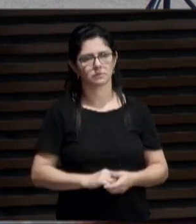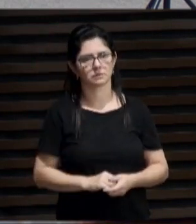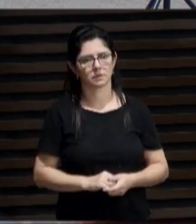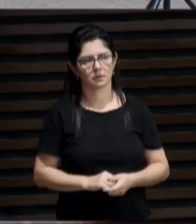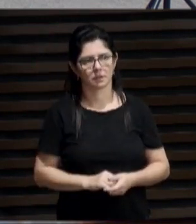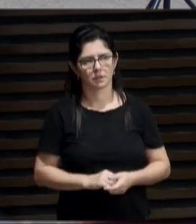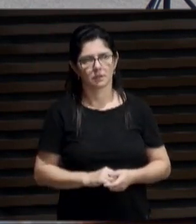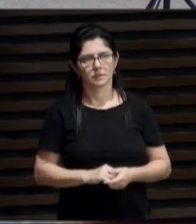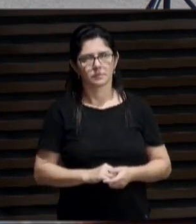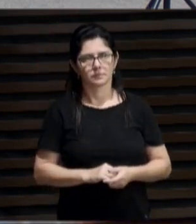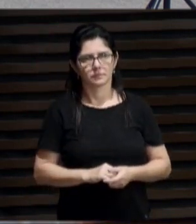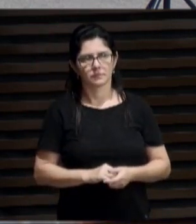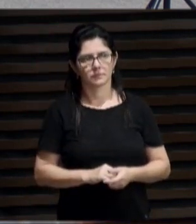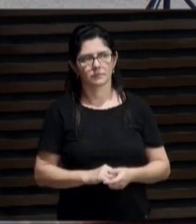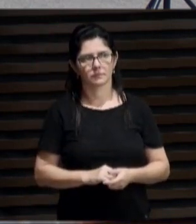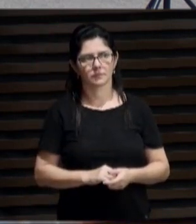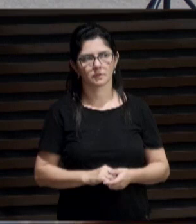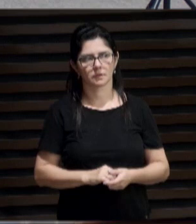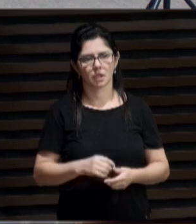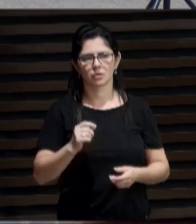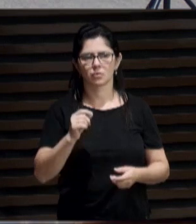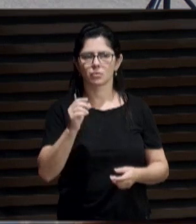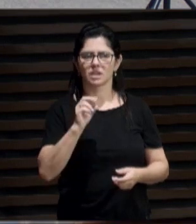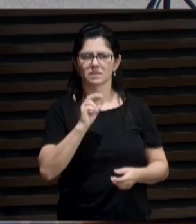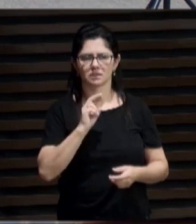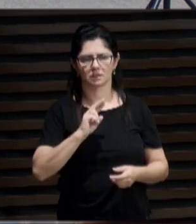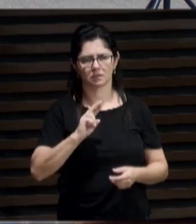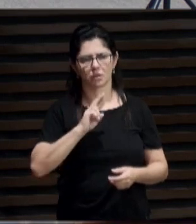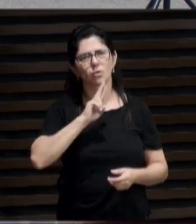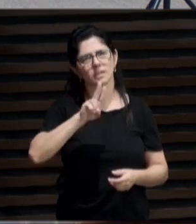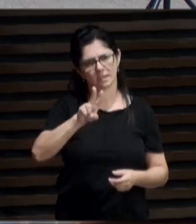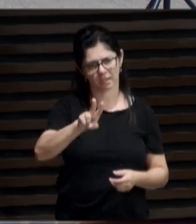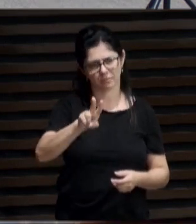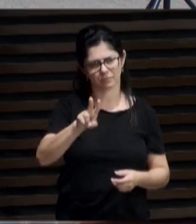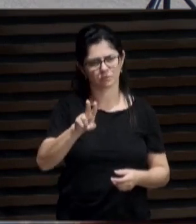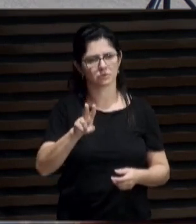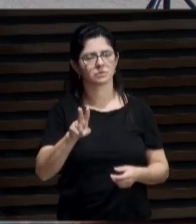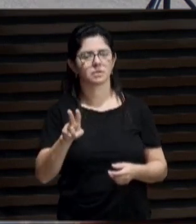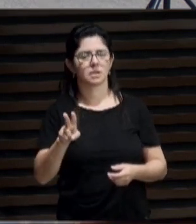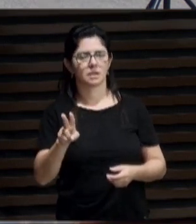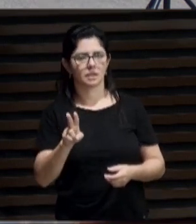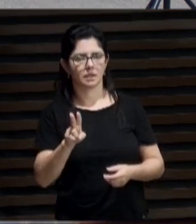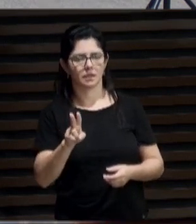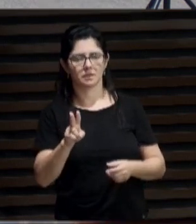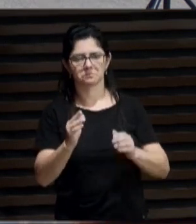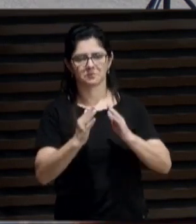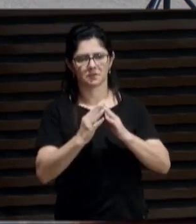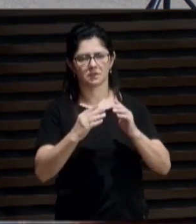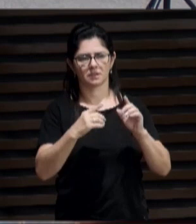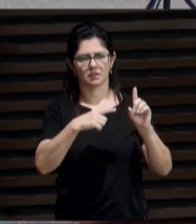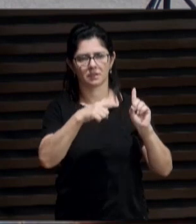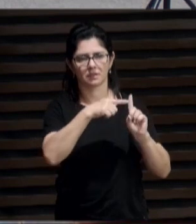nós olhamos alguns contextos que igrejas se reúnem, onde estamos com luz, câmera, ação,